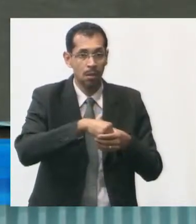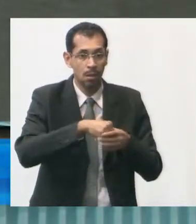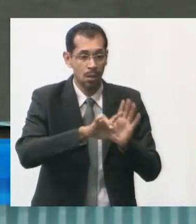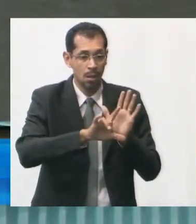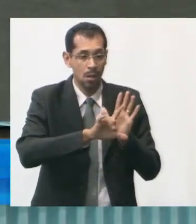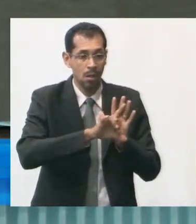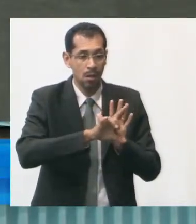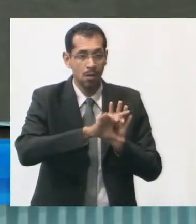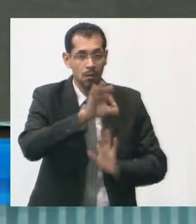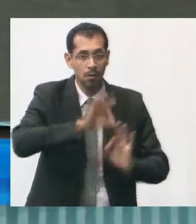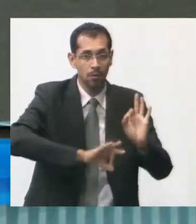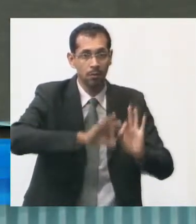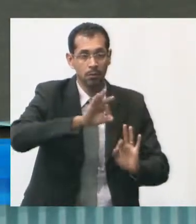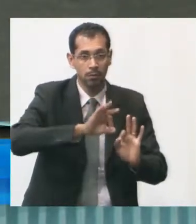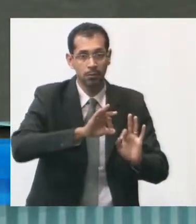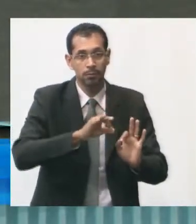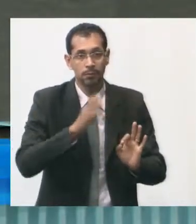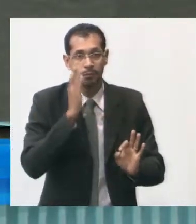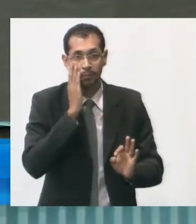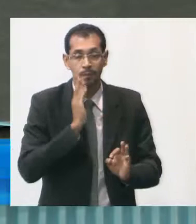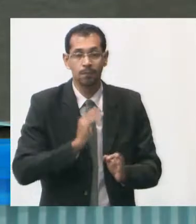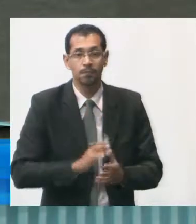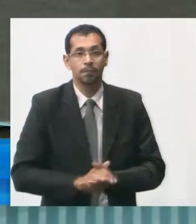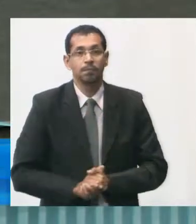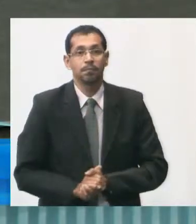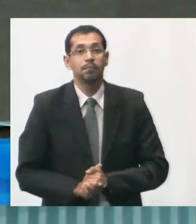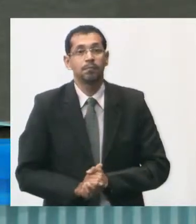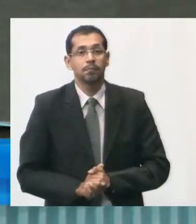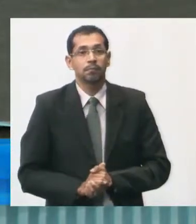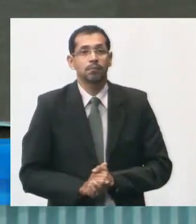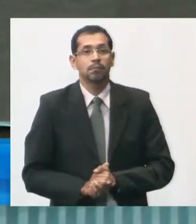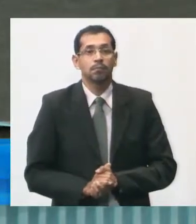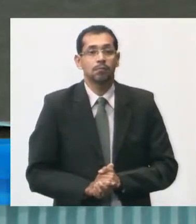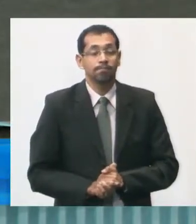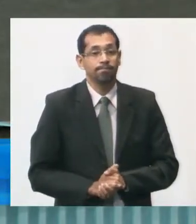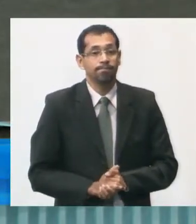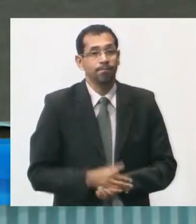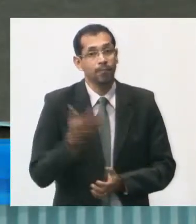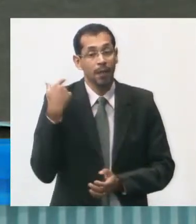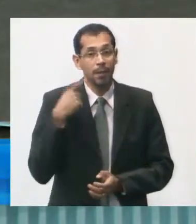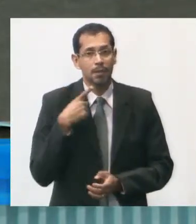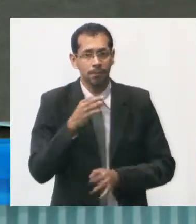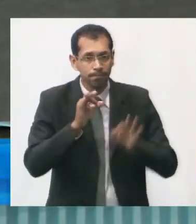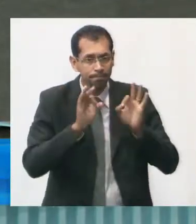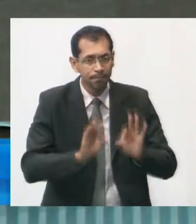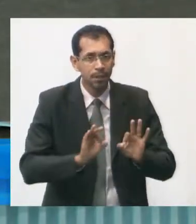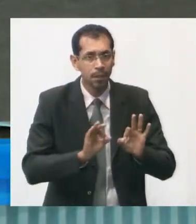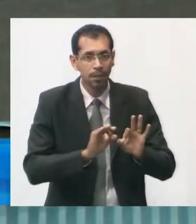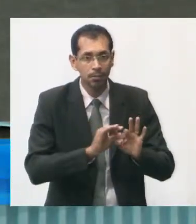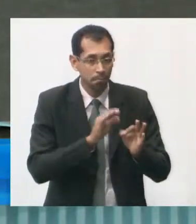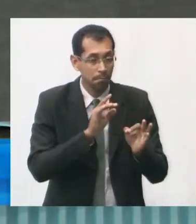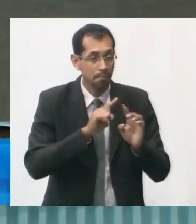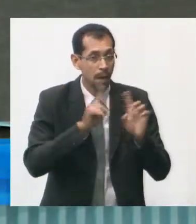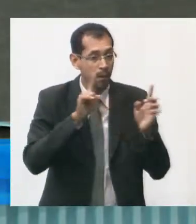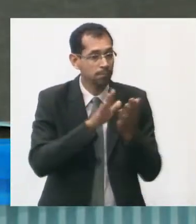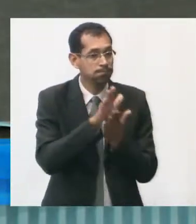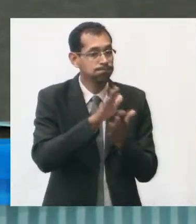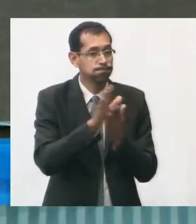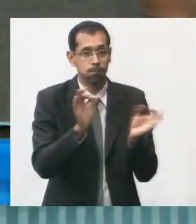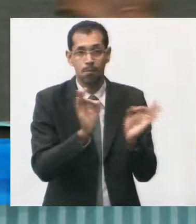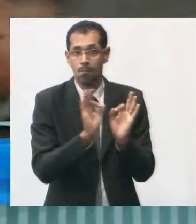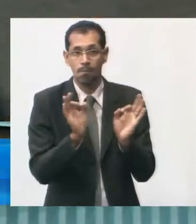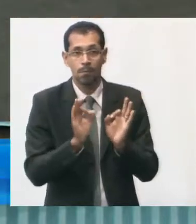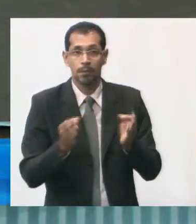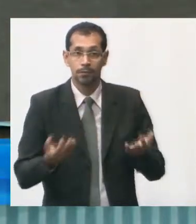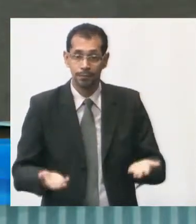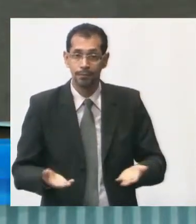abre a publicação. Então, assim, o que estava certo não tinha sido publicado. Mas eu gostaria de dizer que